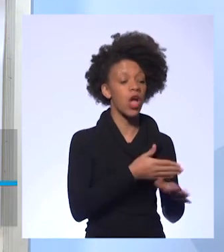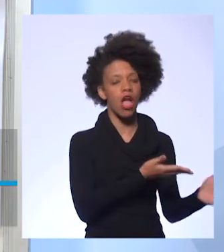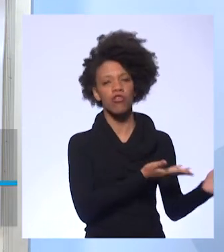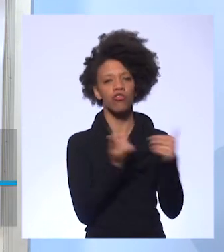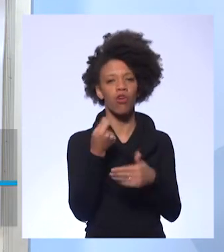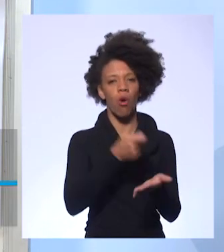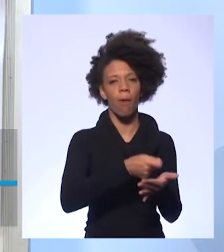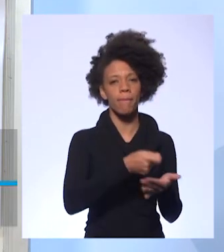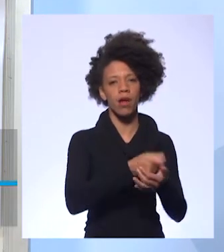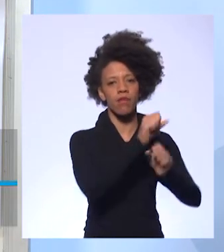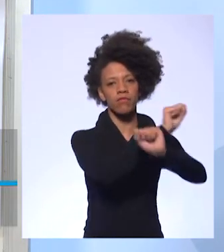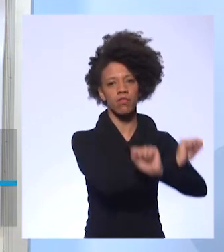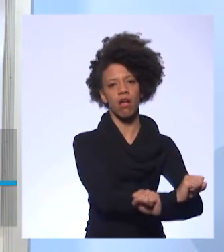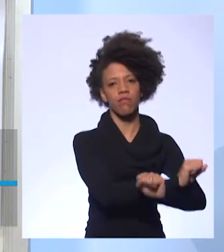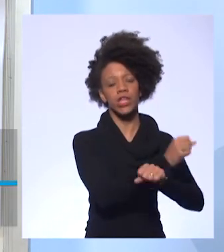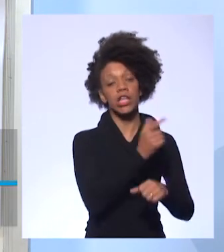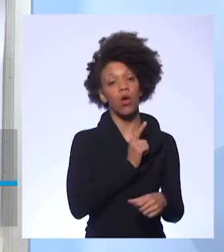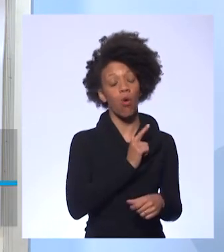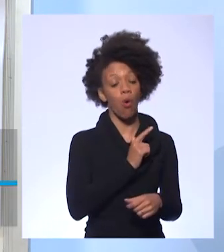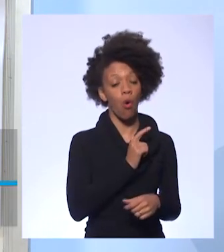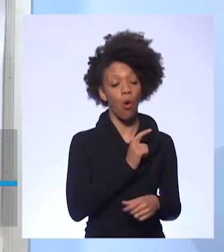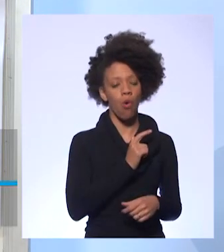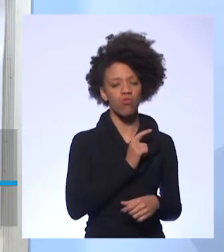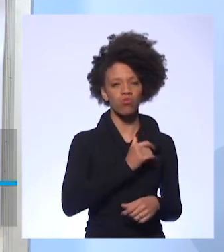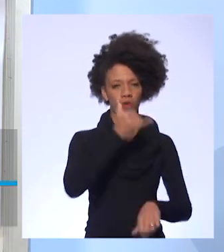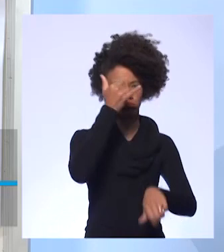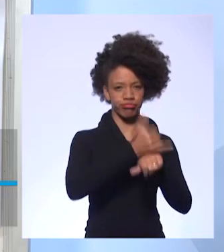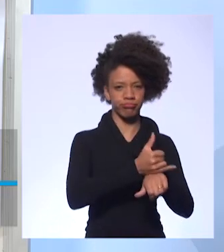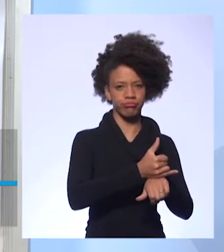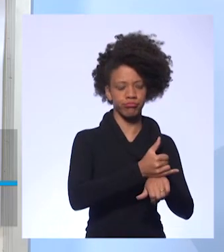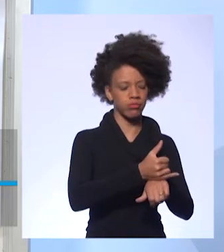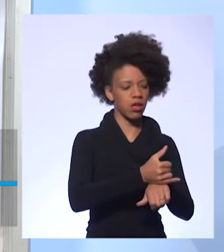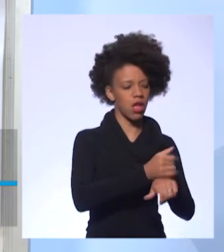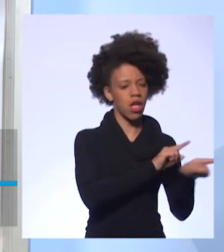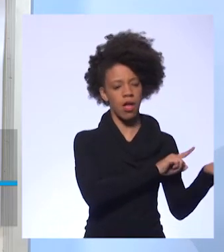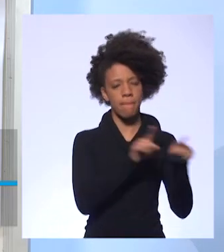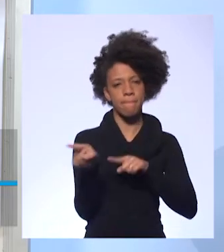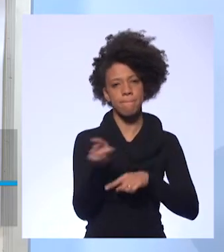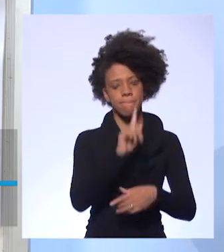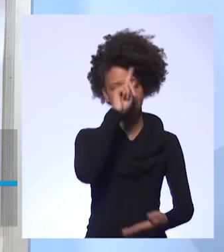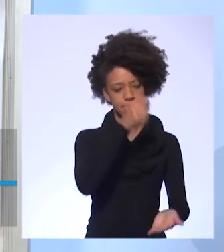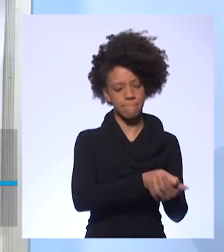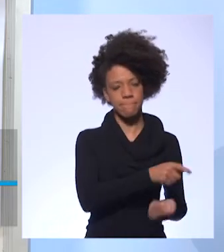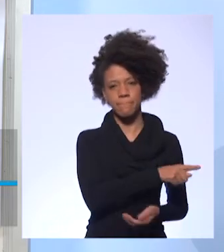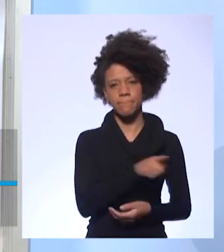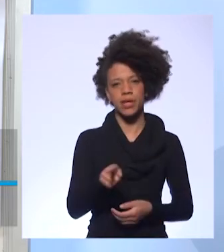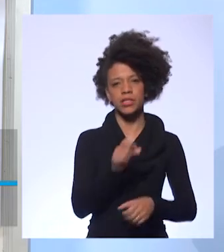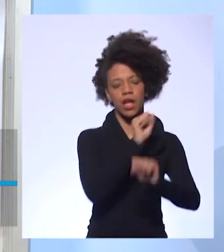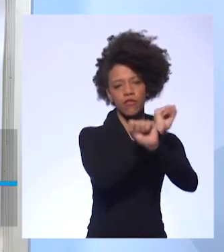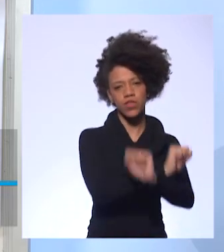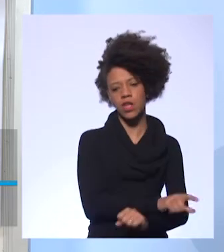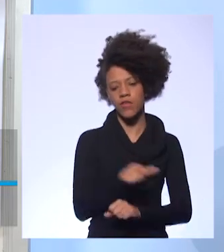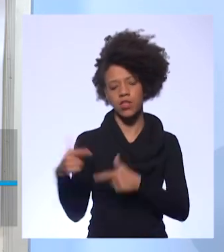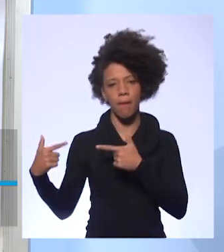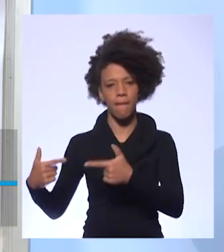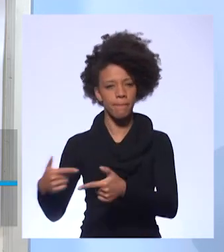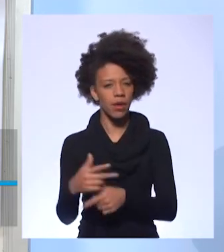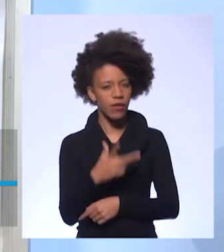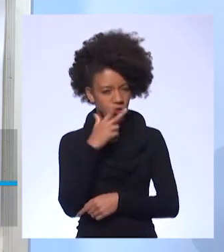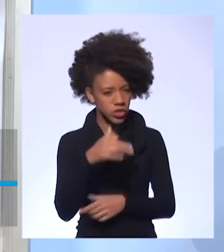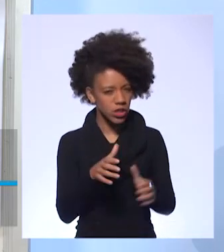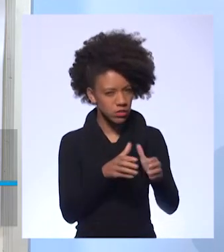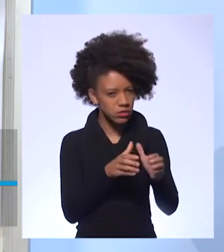então homem que tinha Posses colocava um escravo para ser um Voluntário da Pátria então vocês acham que esse exército